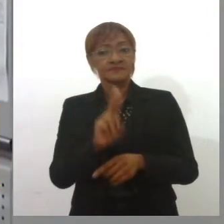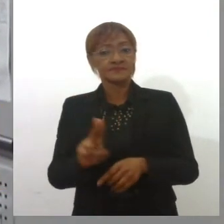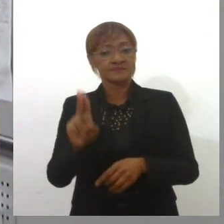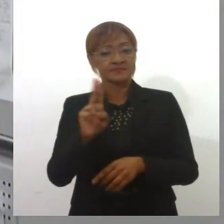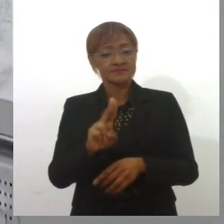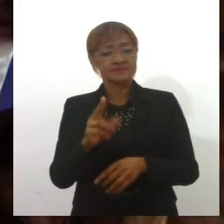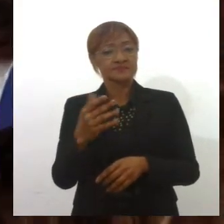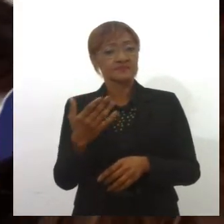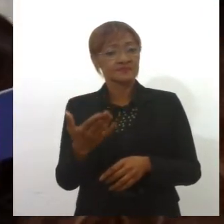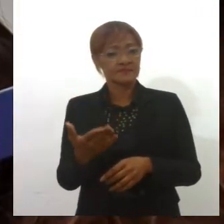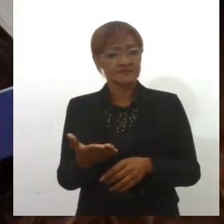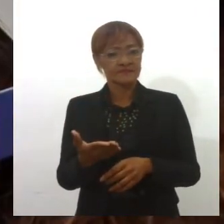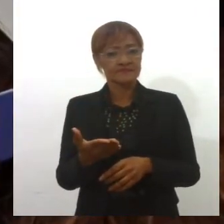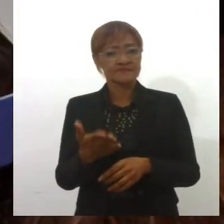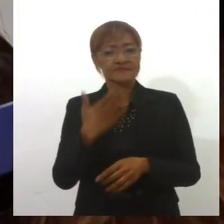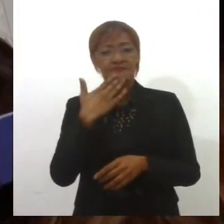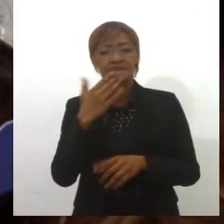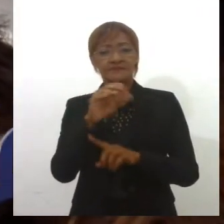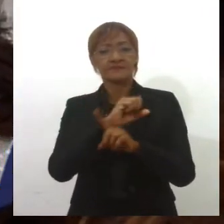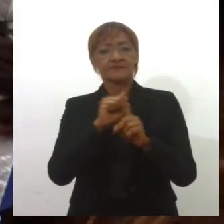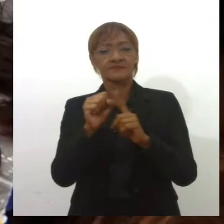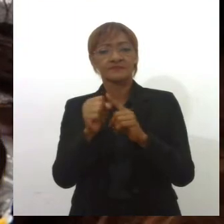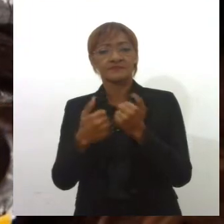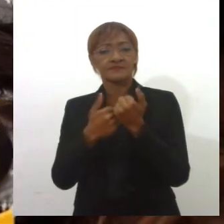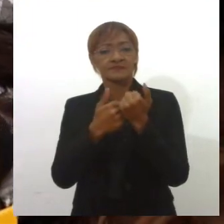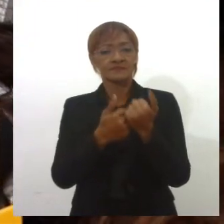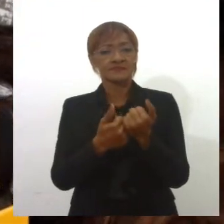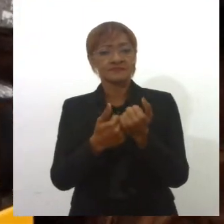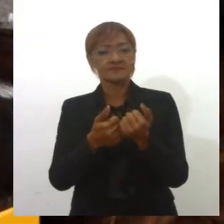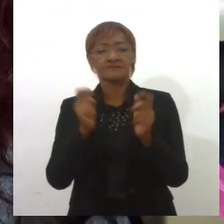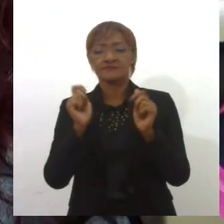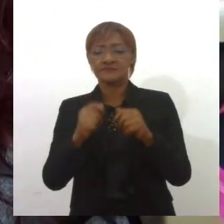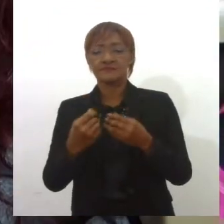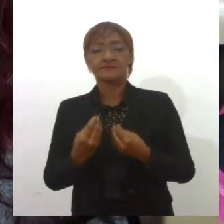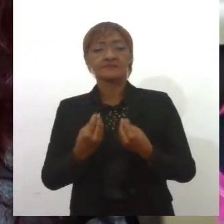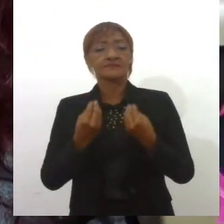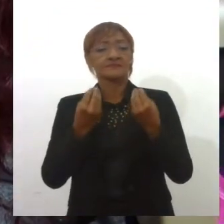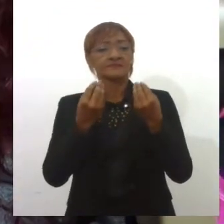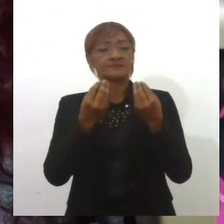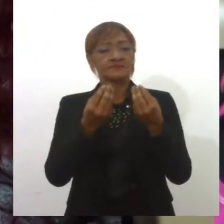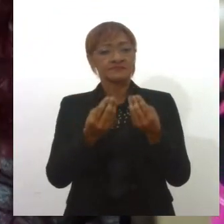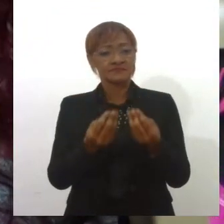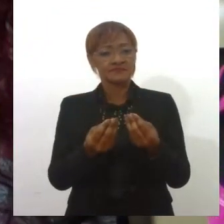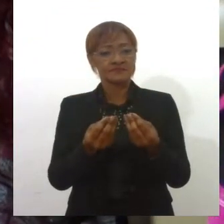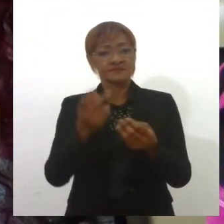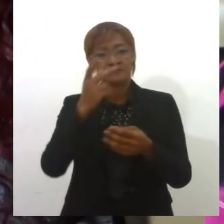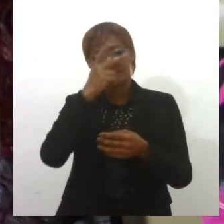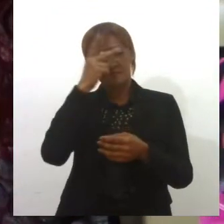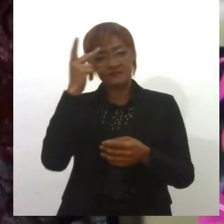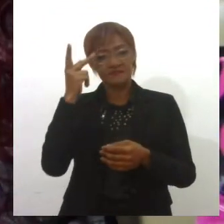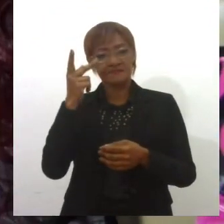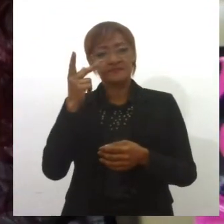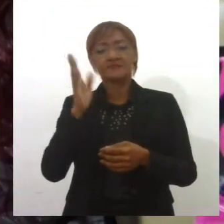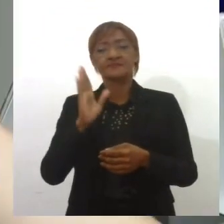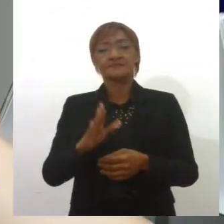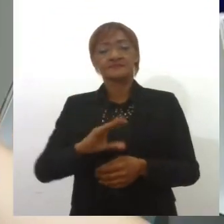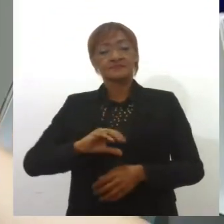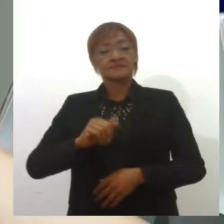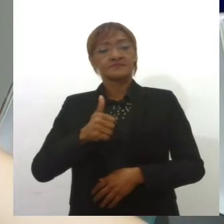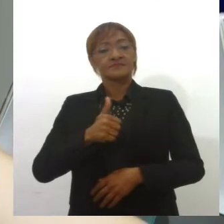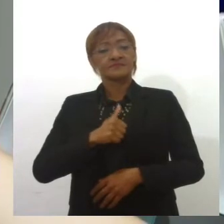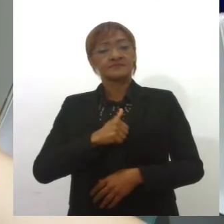cabelos, pediram o apoio da sociedade para que mais cabelos sejam doados e que mais pessoas tenham sua autoestima devolvida.